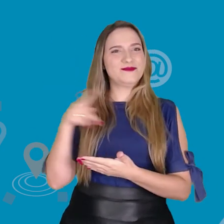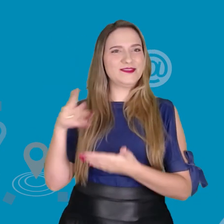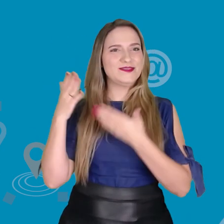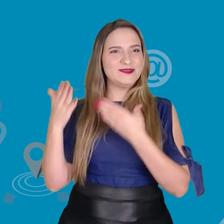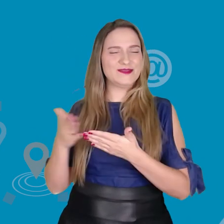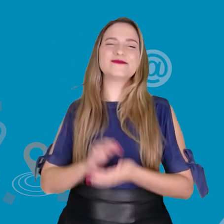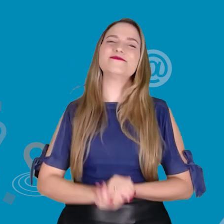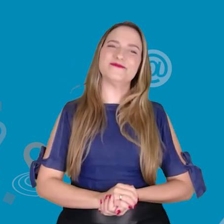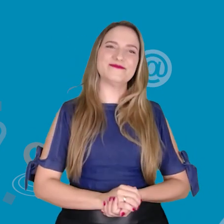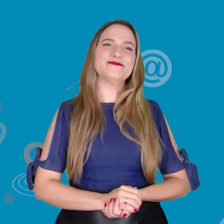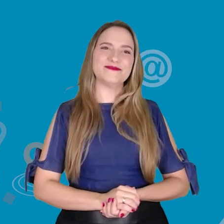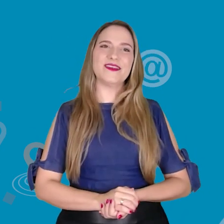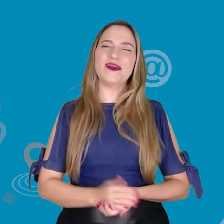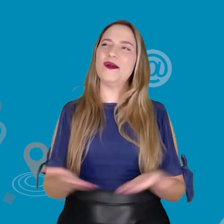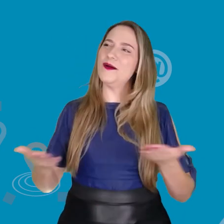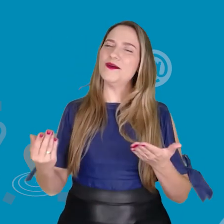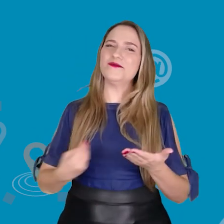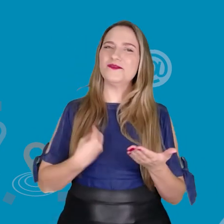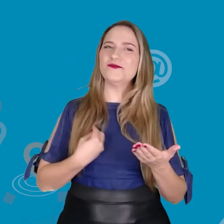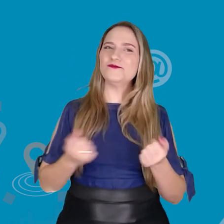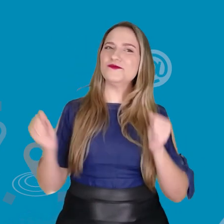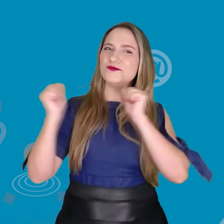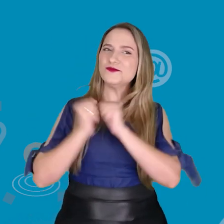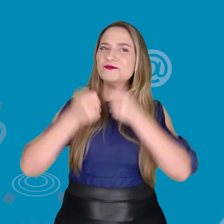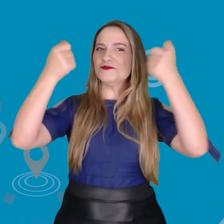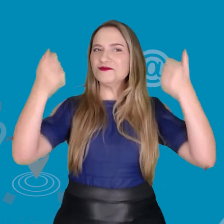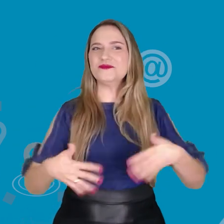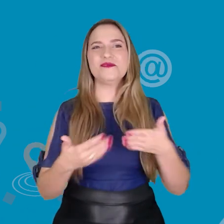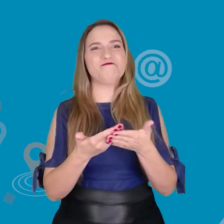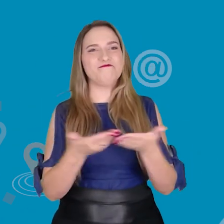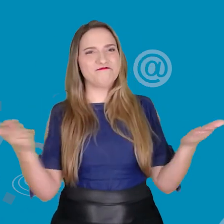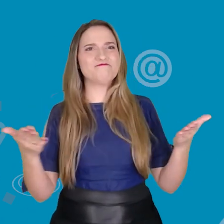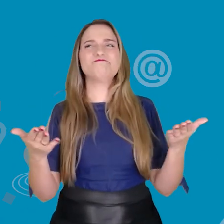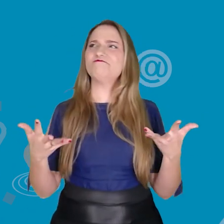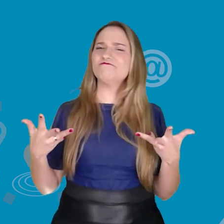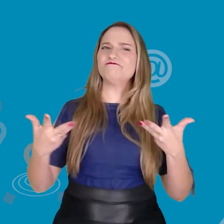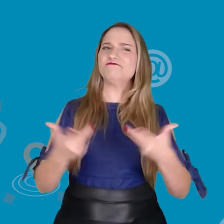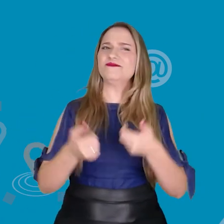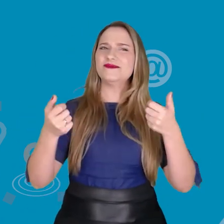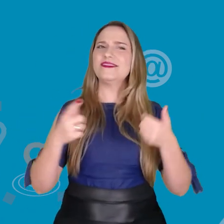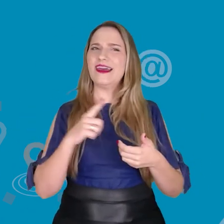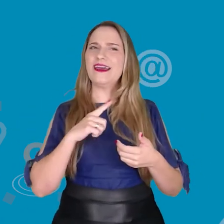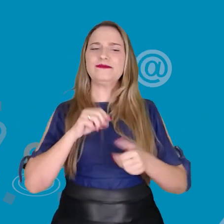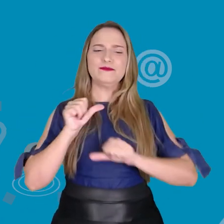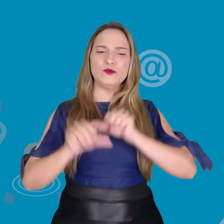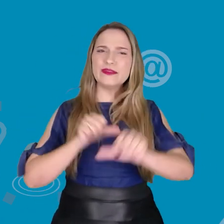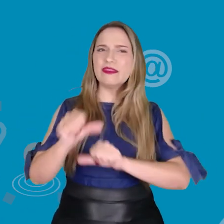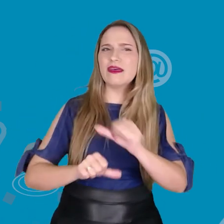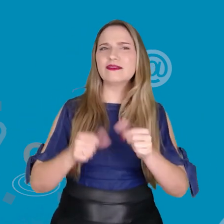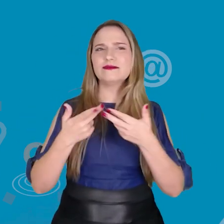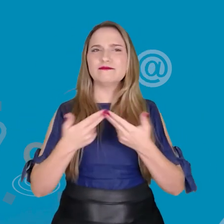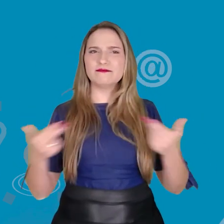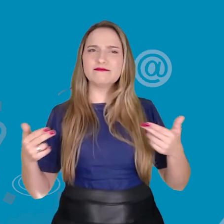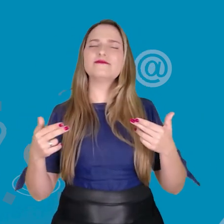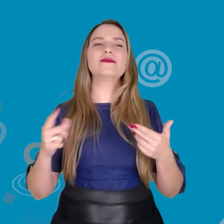Obrigada, professor Gleison de Moraes, por estar conosco e e nos esclarecer tanto sobre